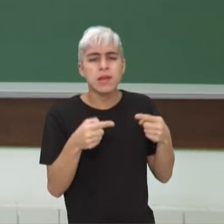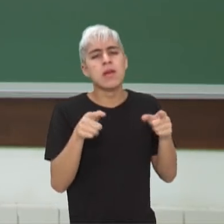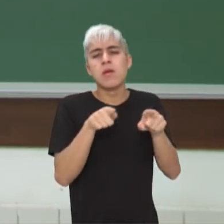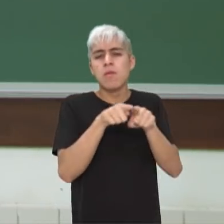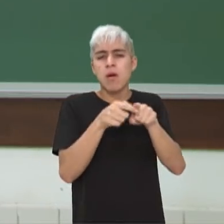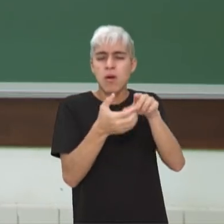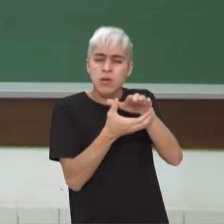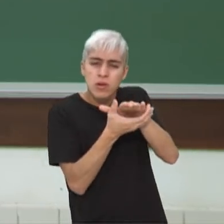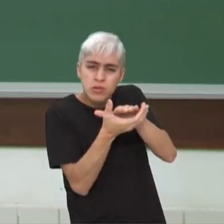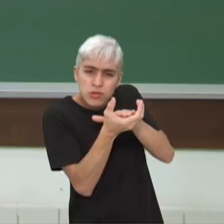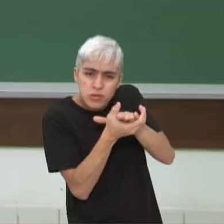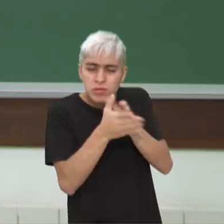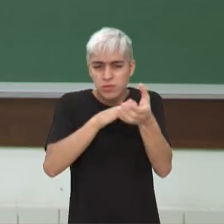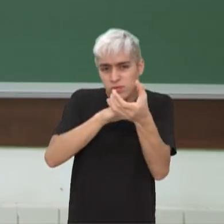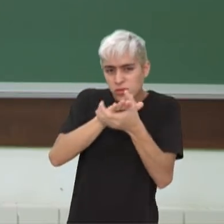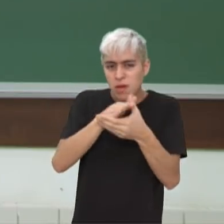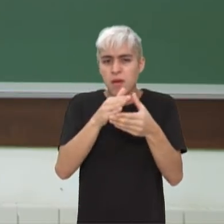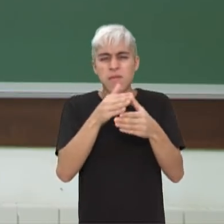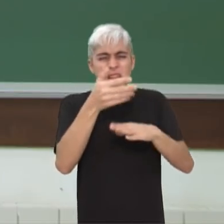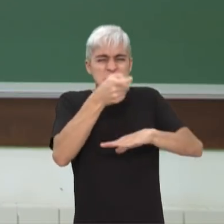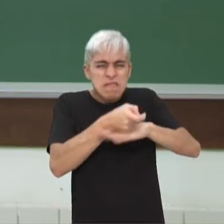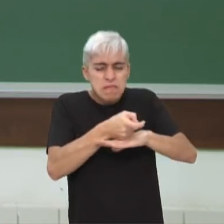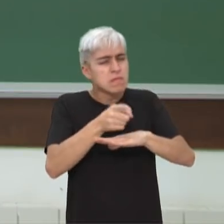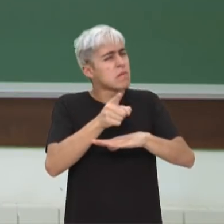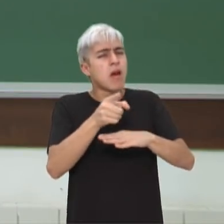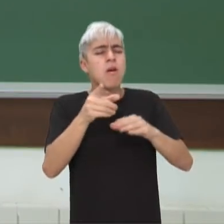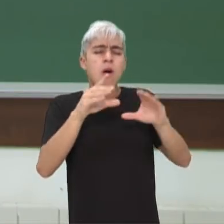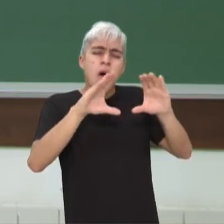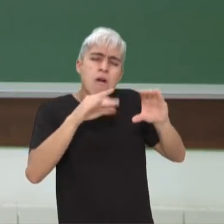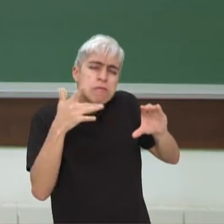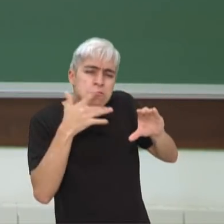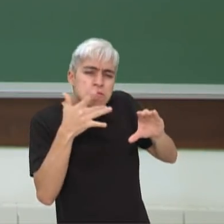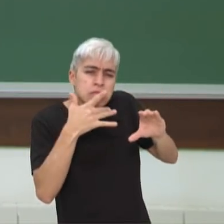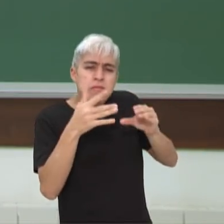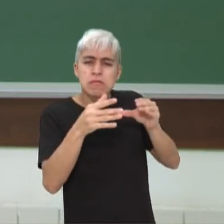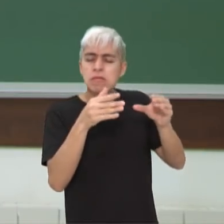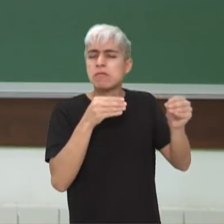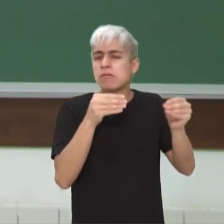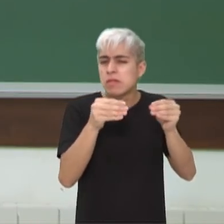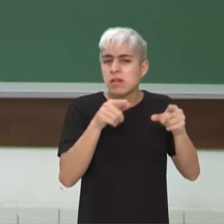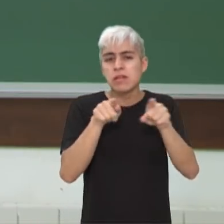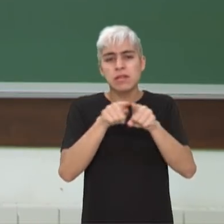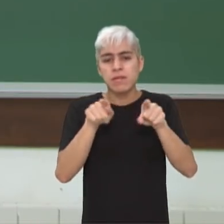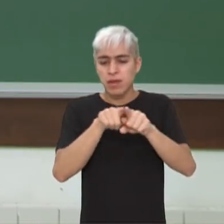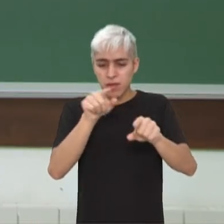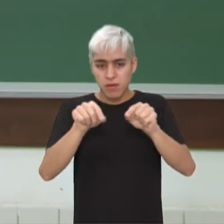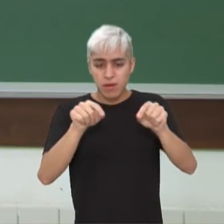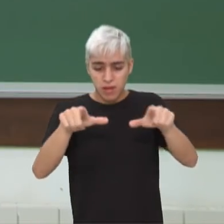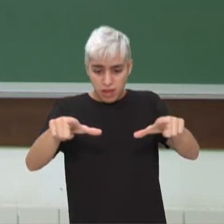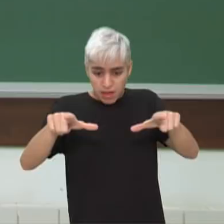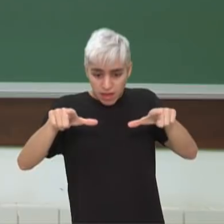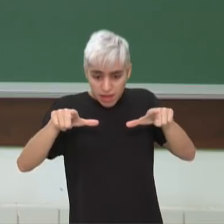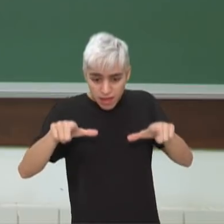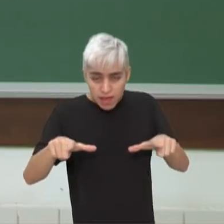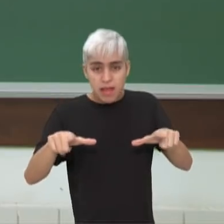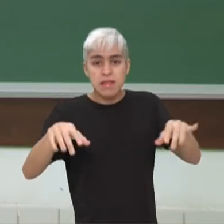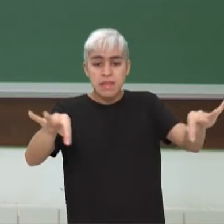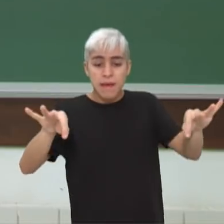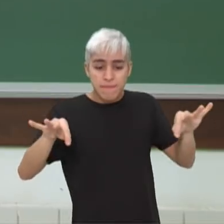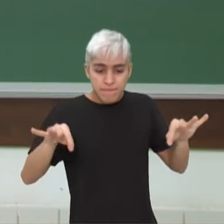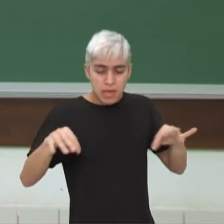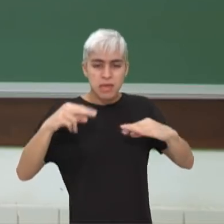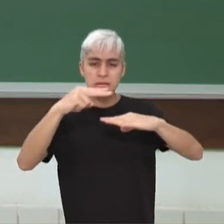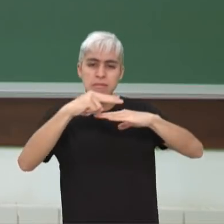algum sapato que não vá machucar os seus pés, que sejam bem confortáveis e sente, se possível, de frente para algum tapete, em cima de algum tapete. Porque